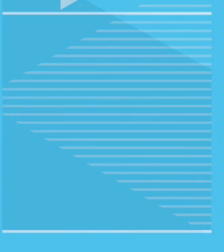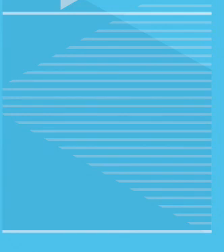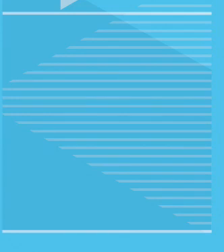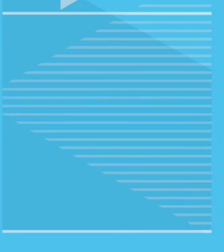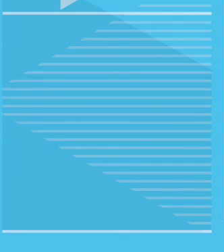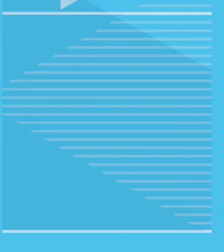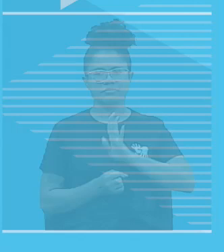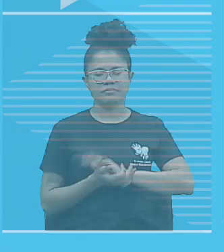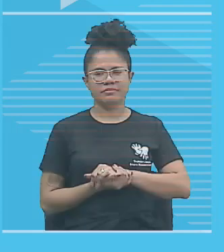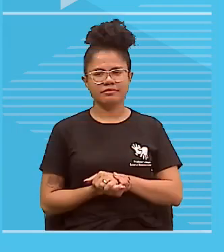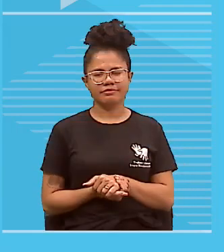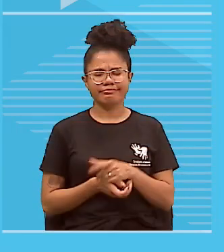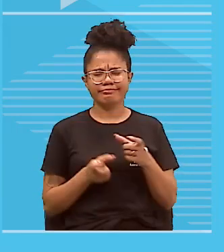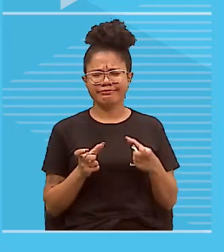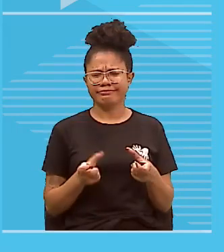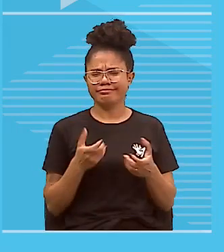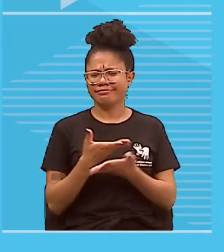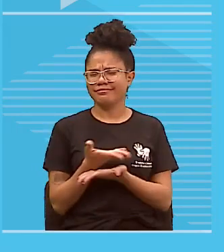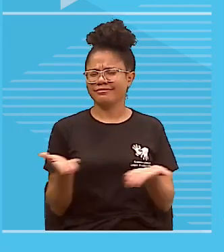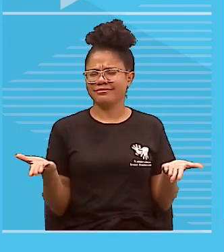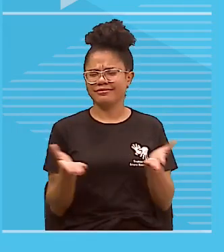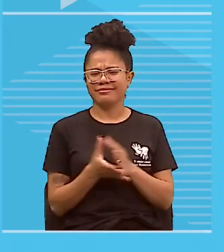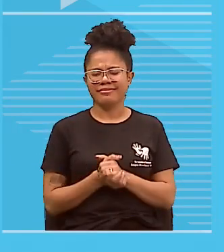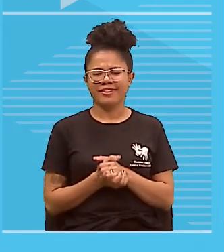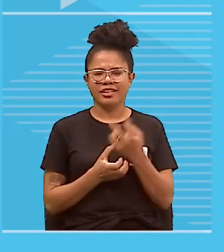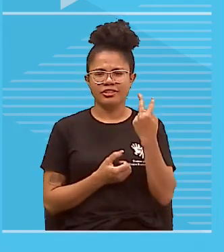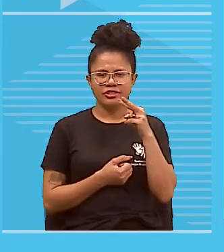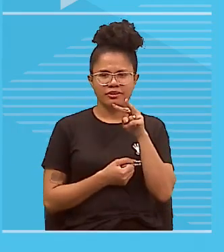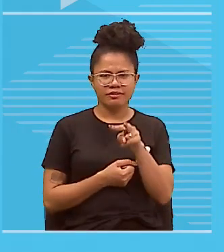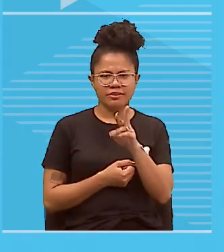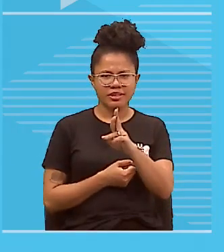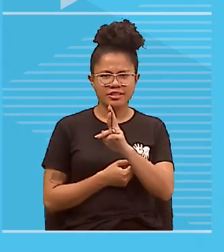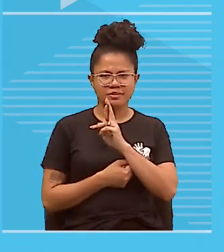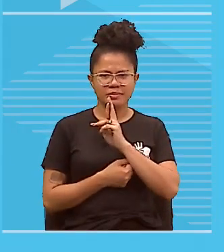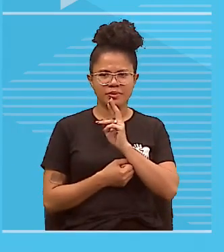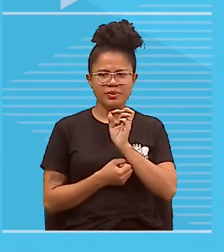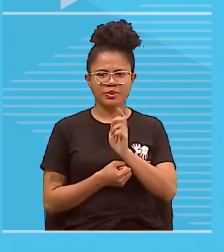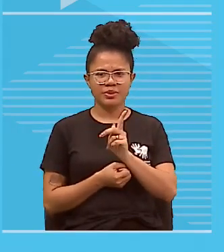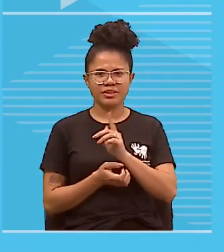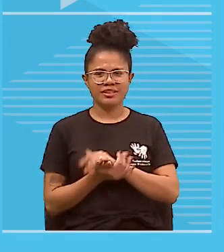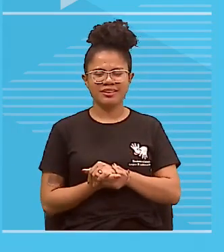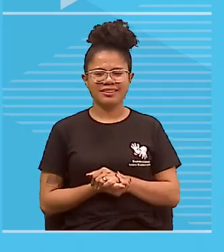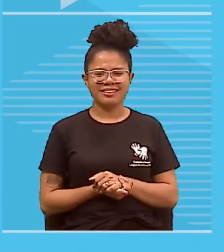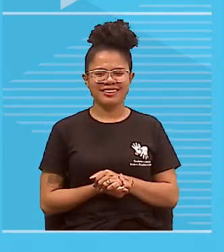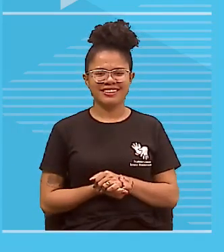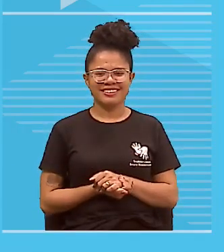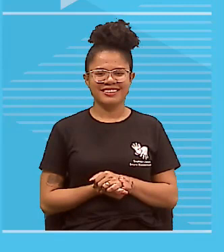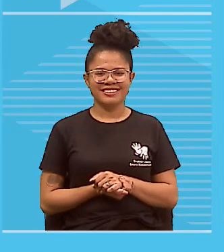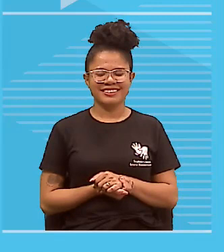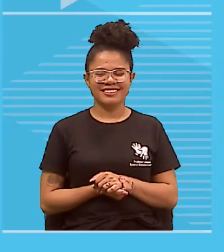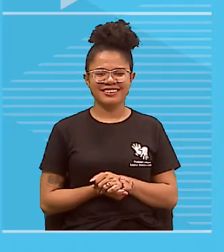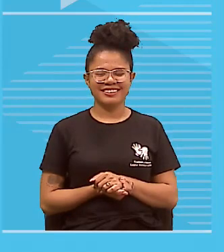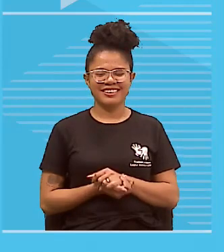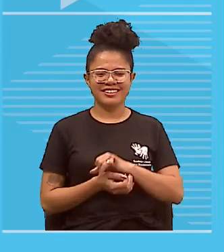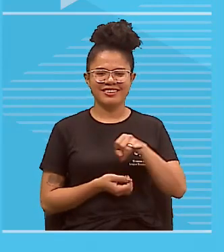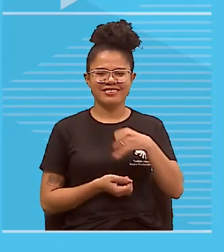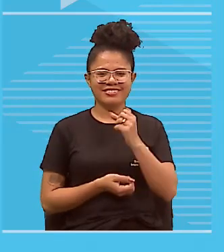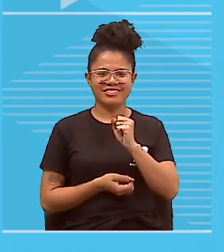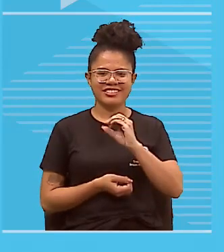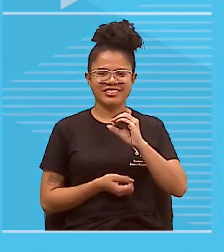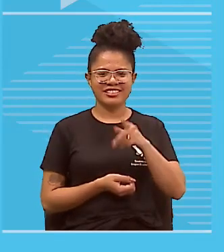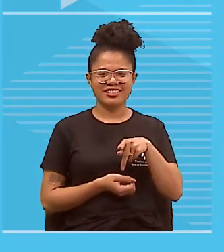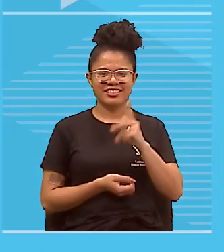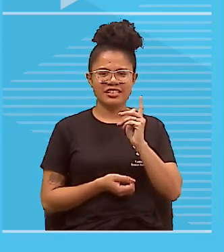Hein? Cadê você? Já vi aqui uma respostinha, né? O Jack falou assim, professor, o CO2, o dióxido